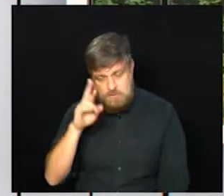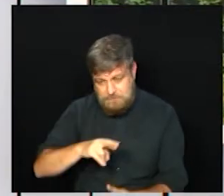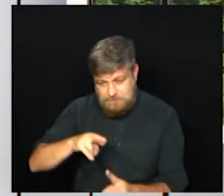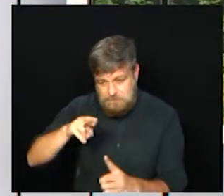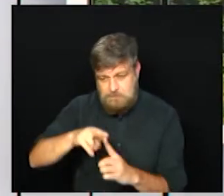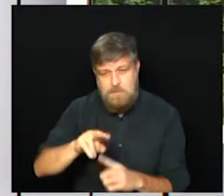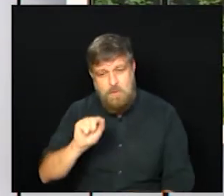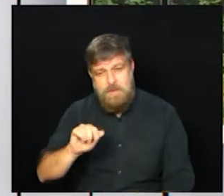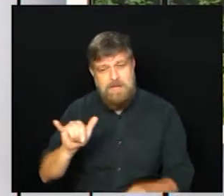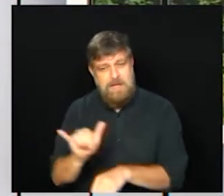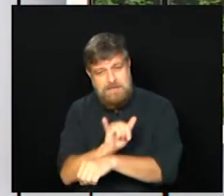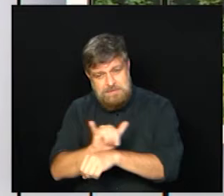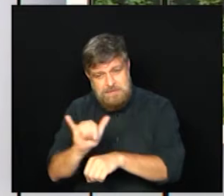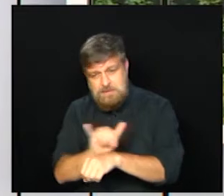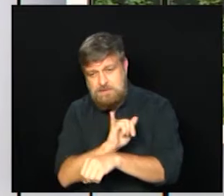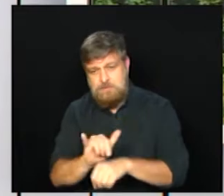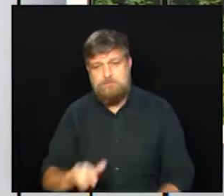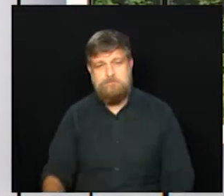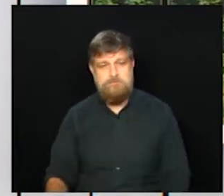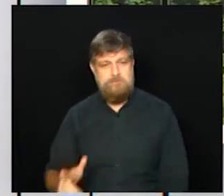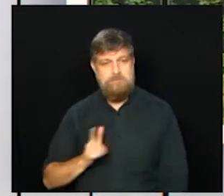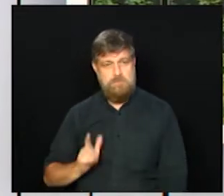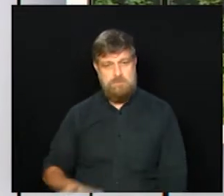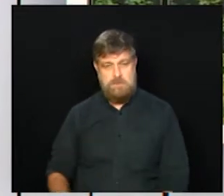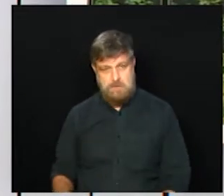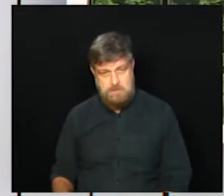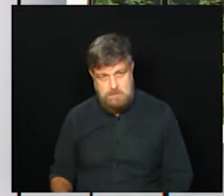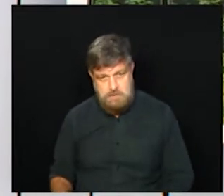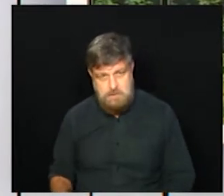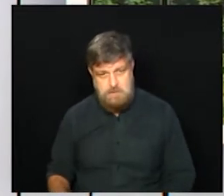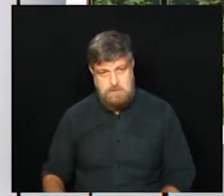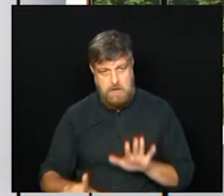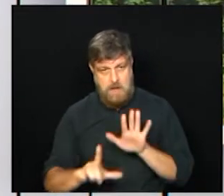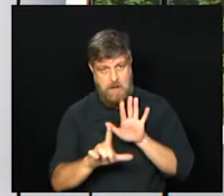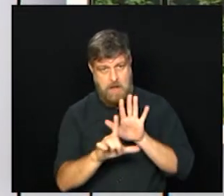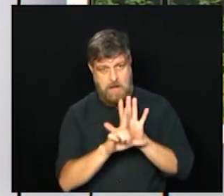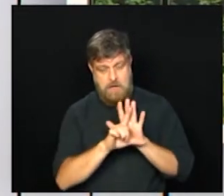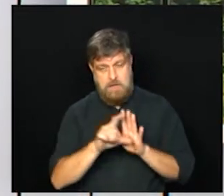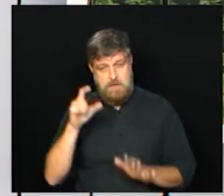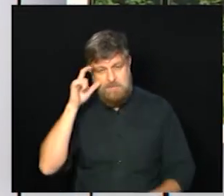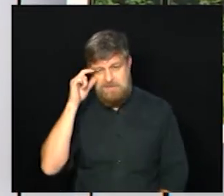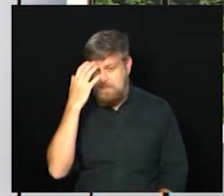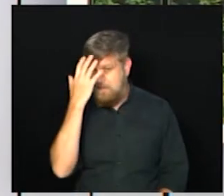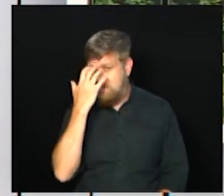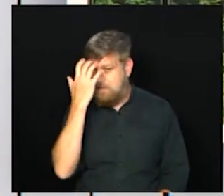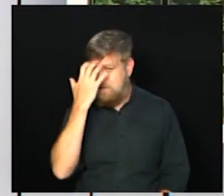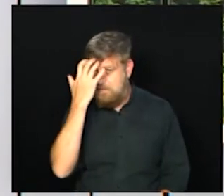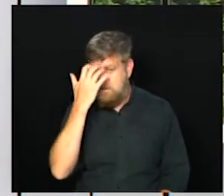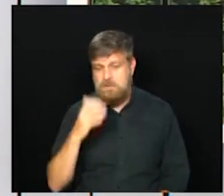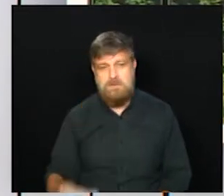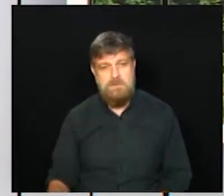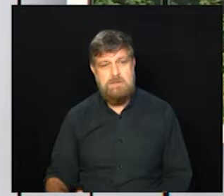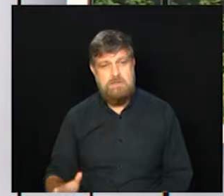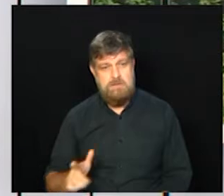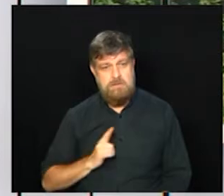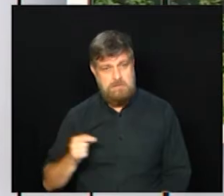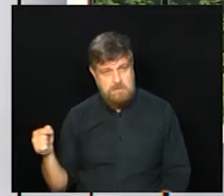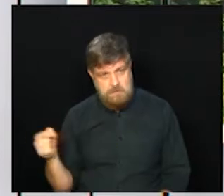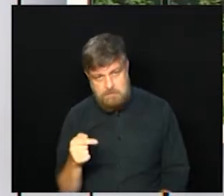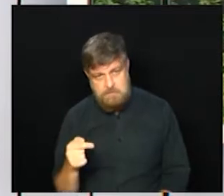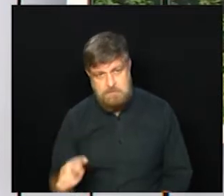uma estratégia denominar a lei como Lei Maria da Penha. A Lei Maria da Penha ela foi uma lei